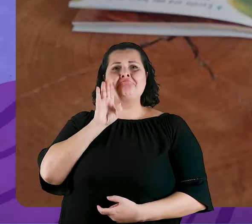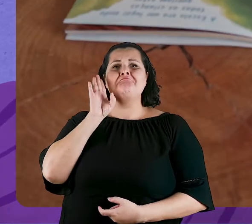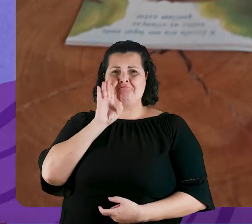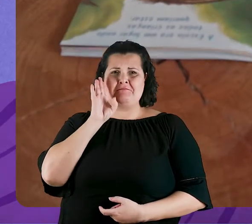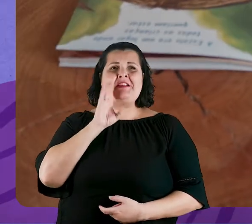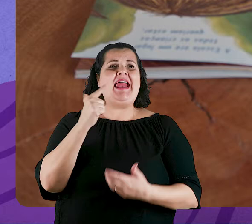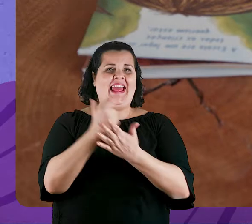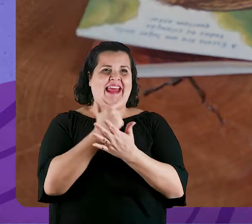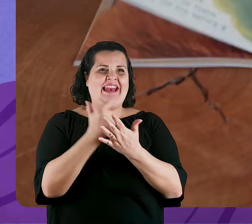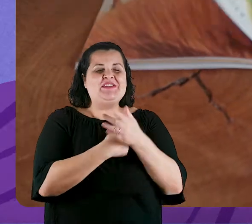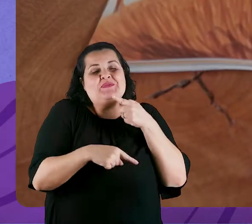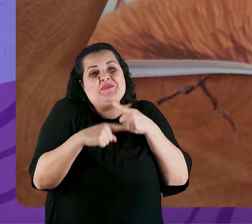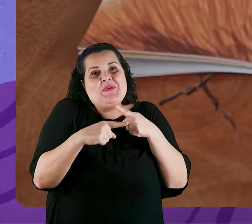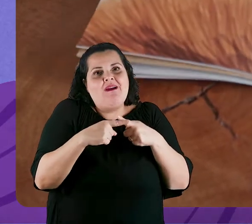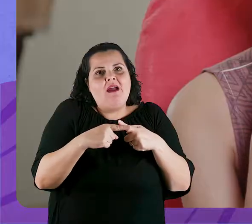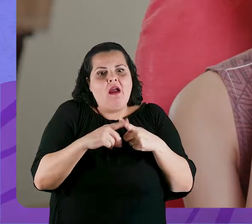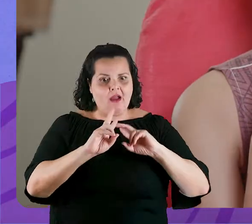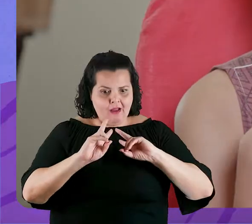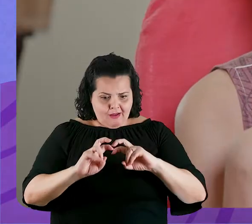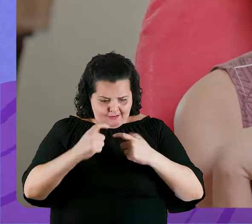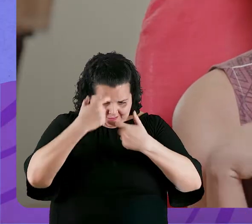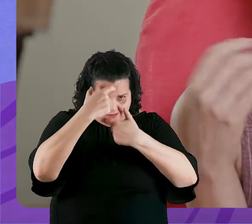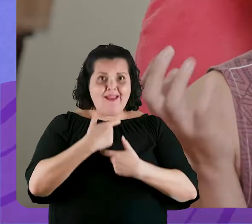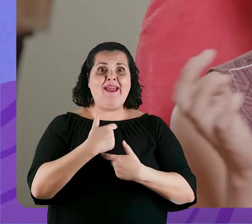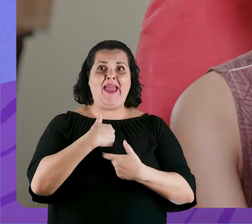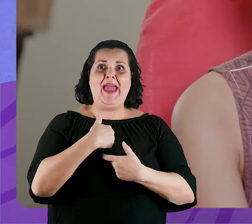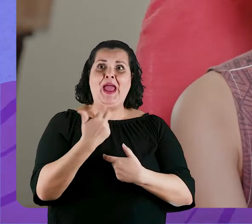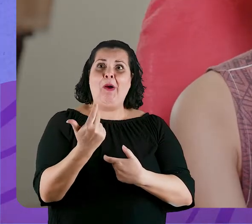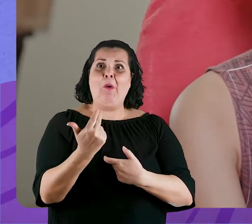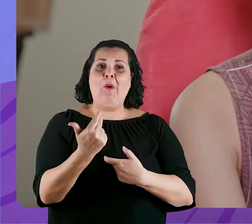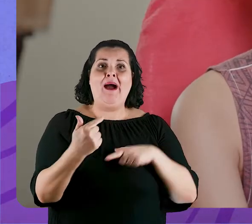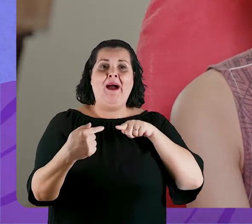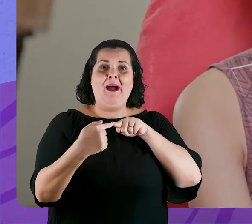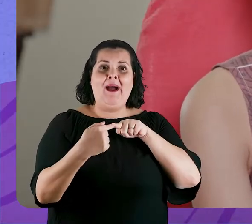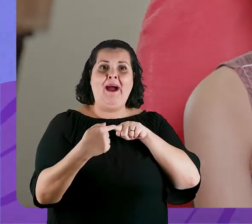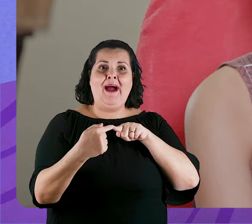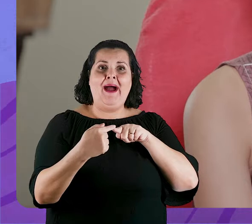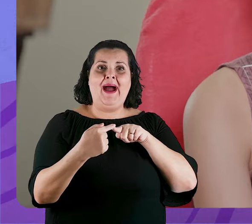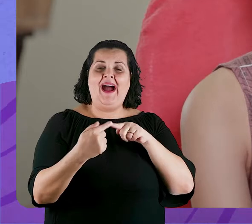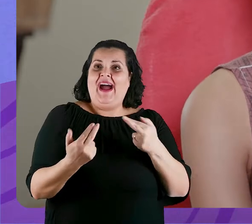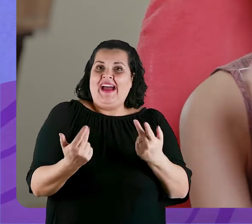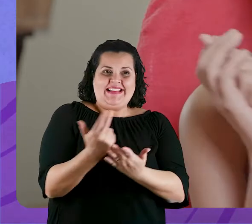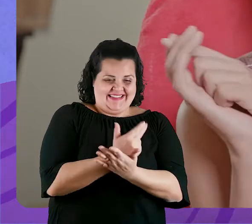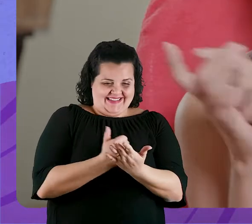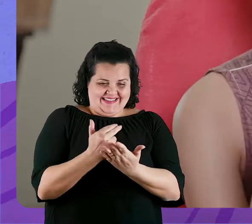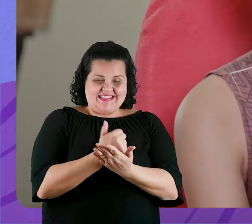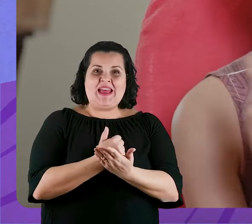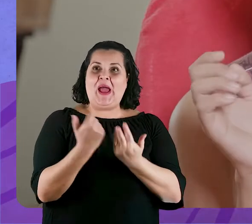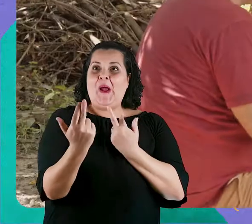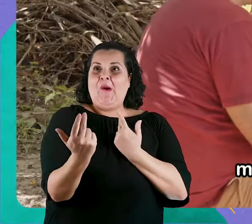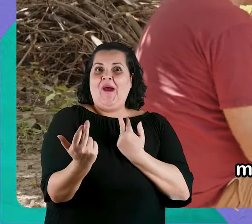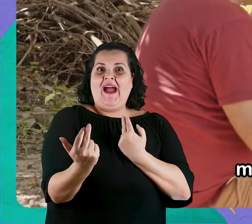livro, porque eu me vi na história, me ver igual como eu mesmo. Me ver como uma pessoa igual, me ver como desenho, me ver como